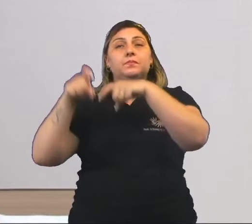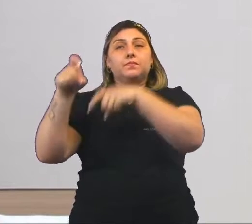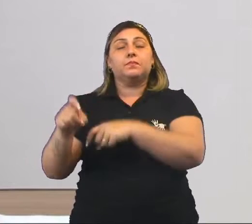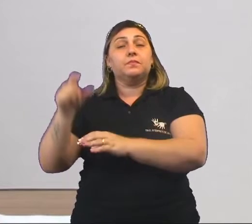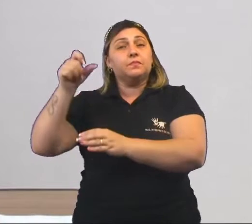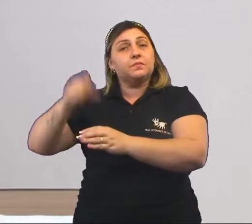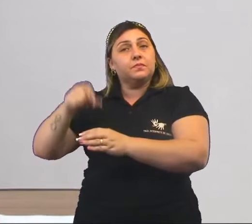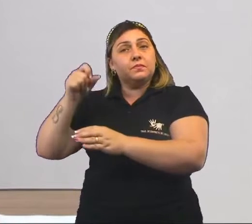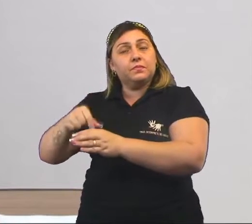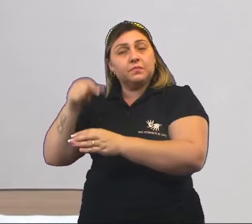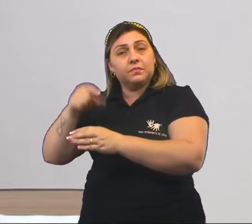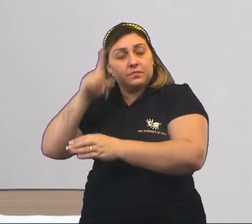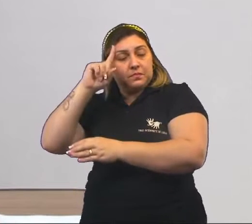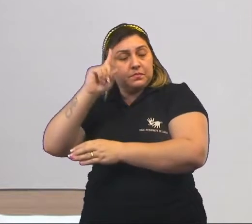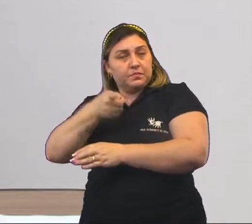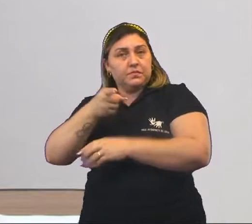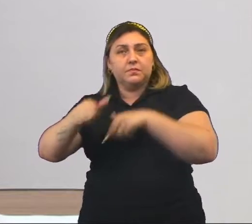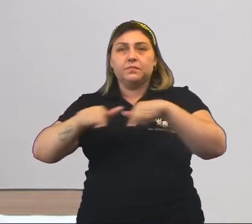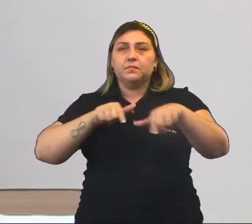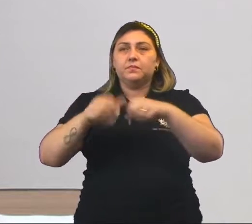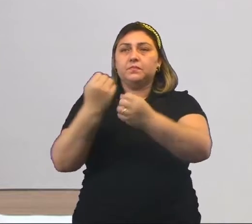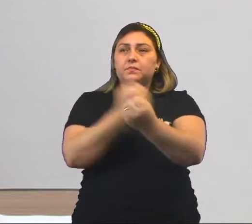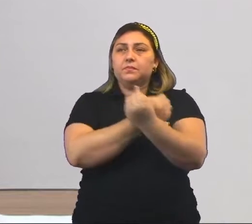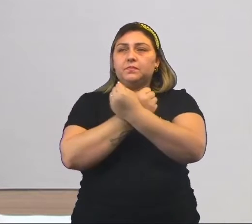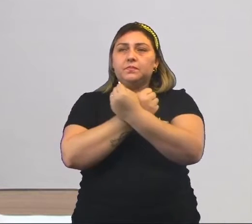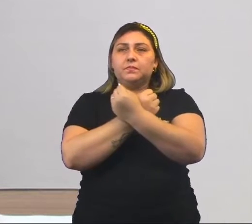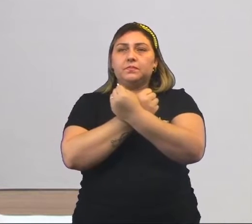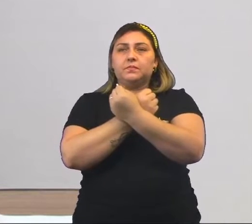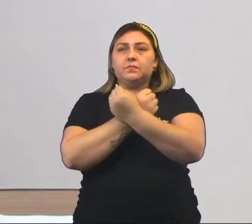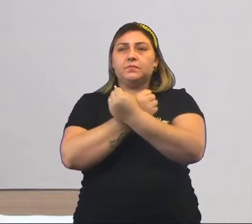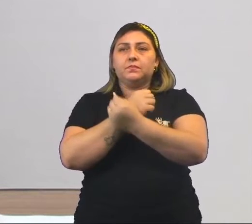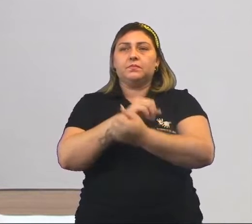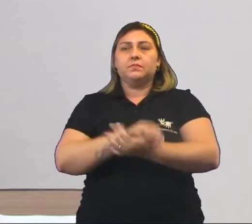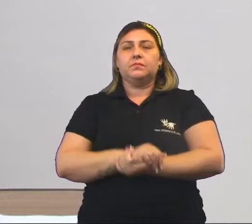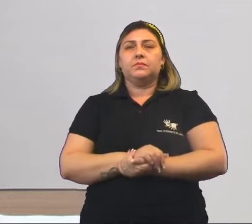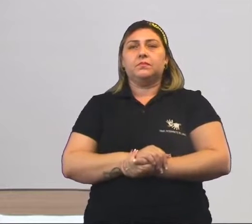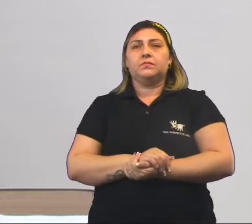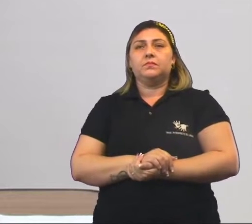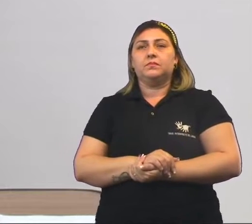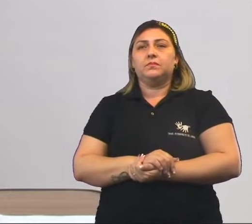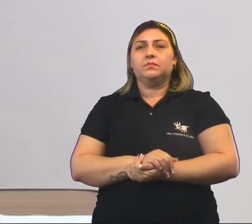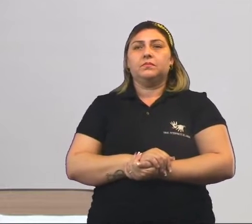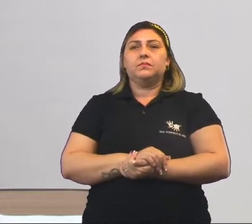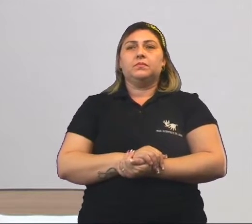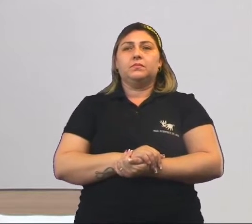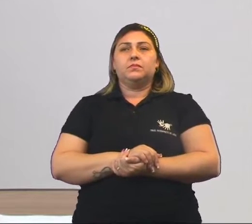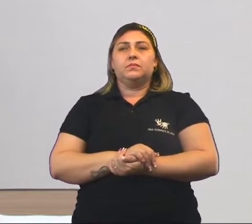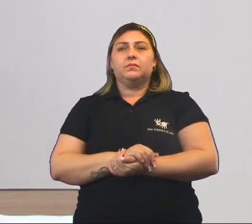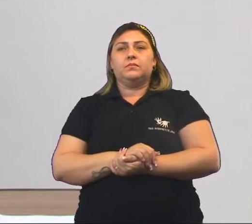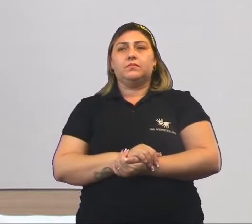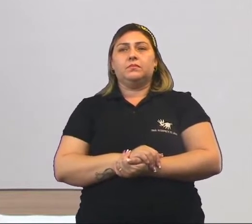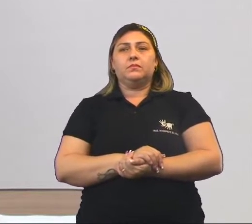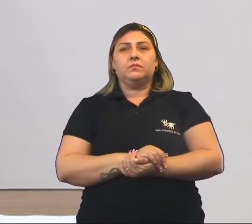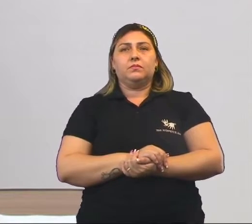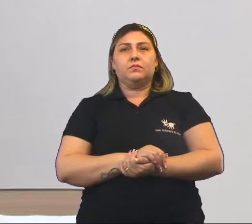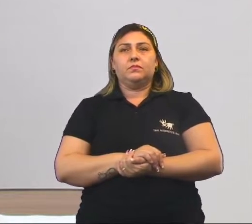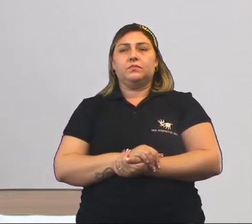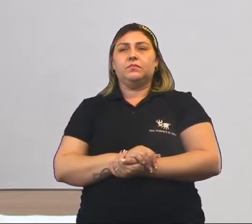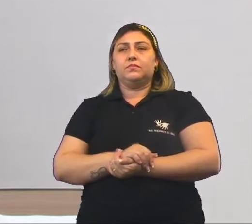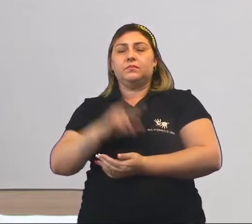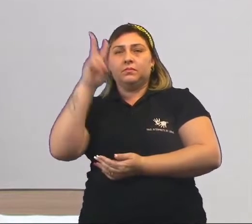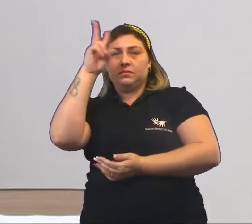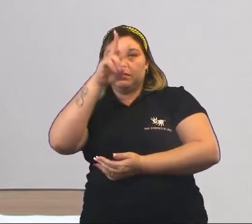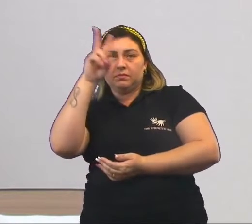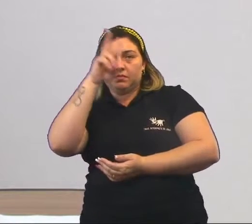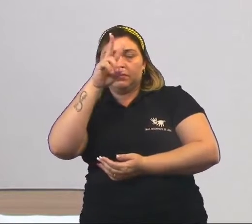lavouras onde eles eram submetidos à escravidão ali. E as mulheres e crianças não escapavam disso, tá bom? Então,